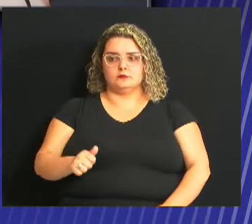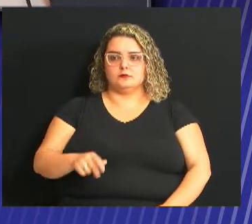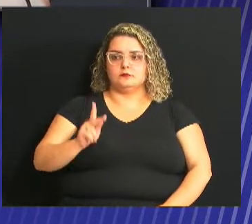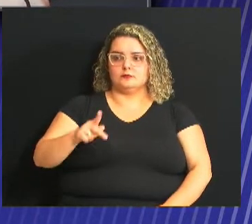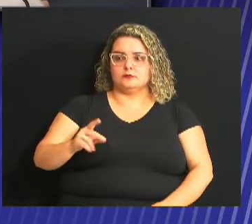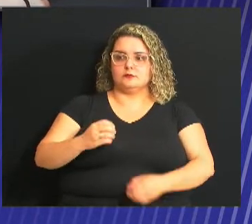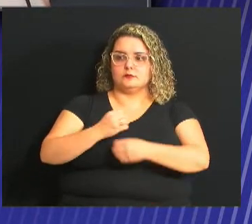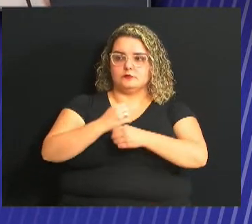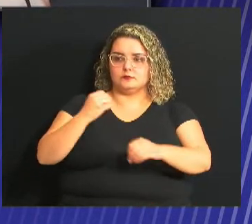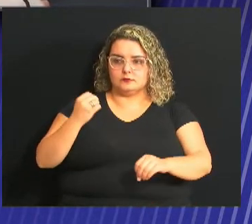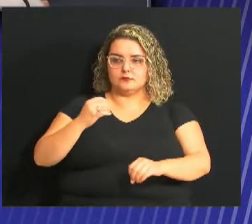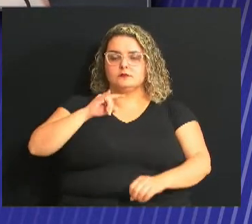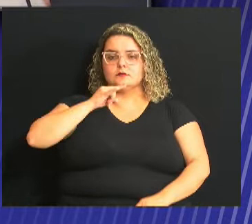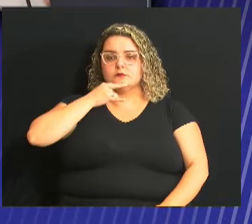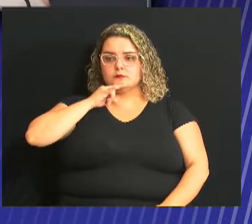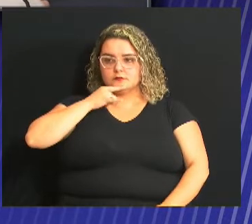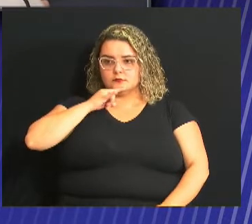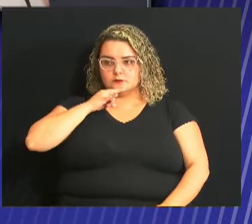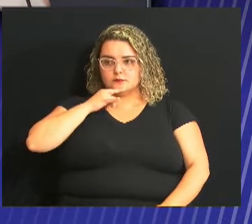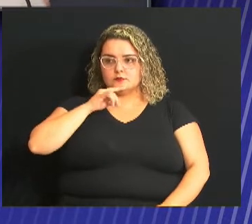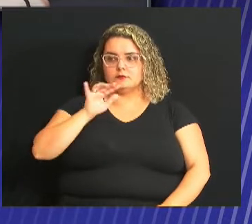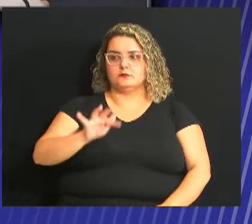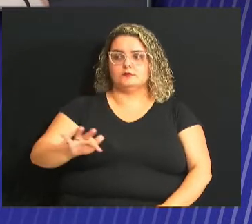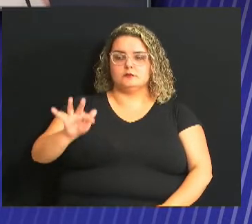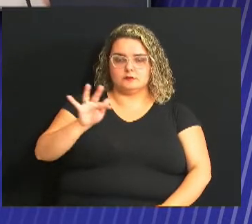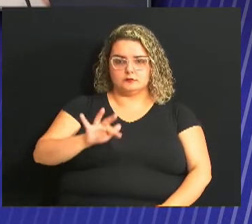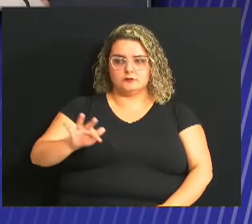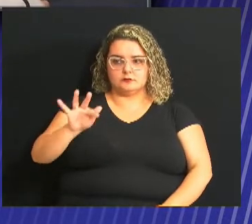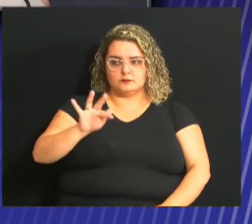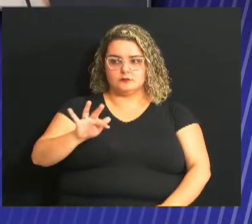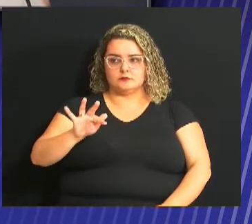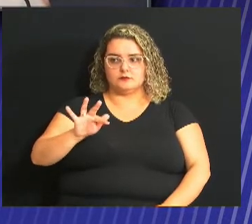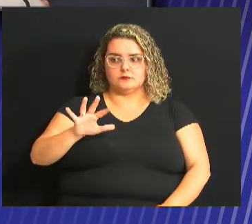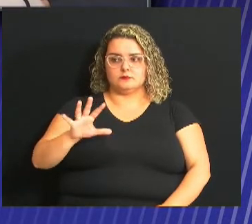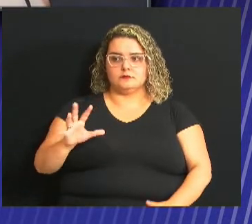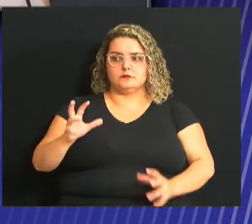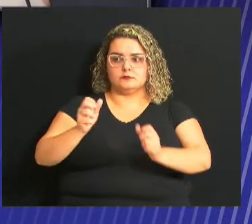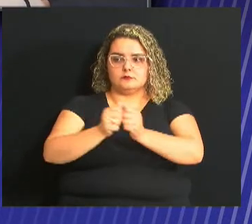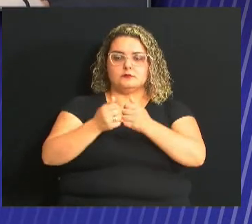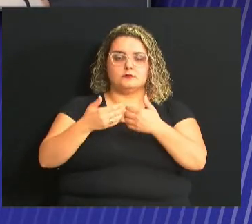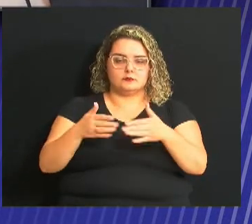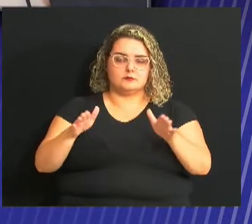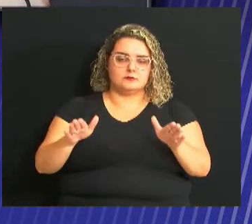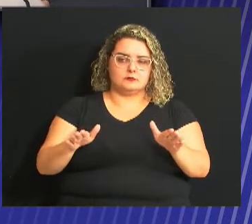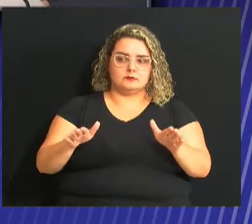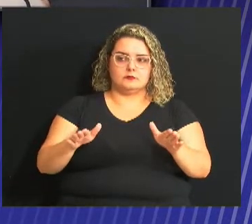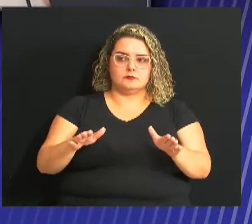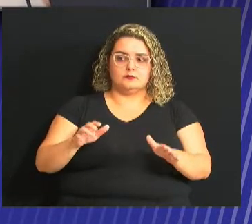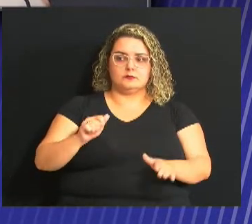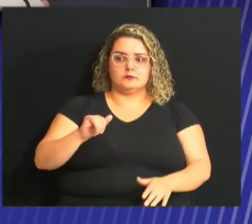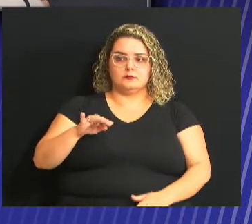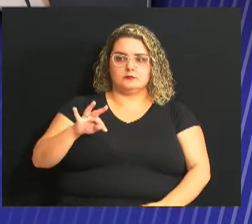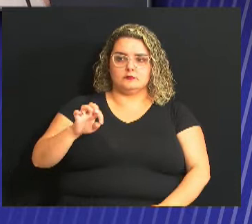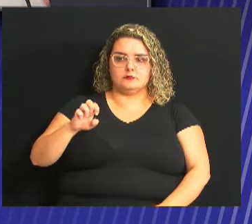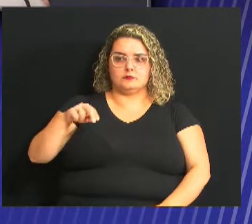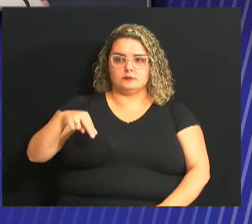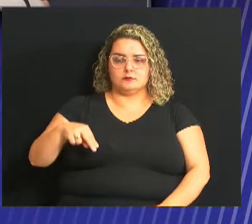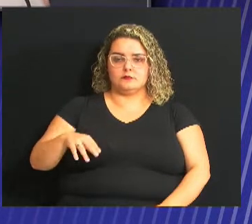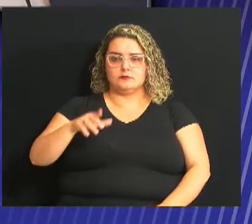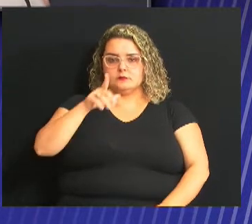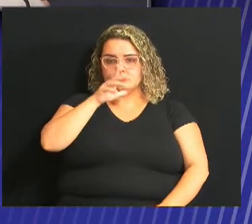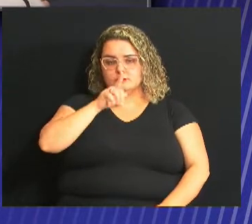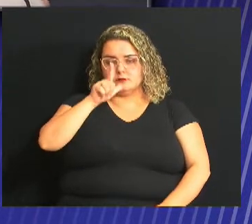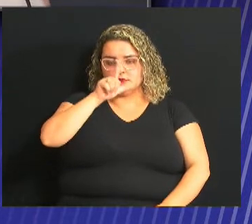de Piracicaba, das Faculdades Integradas Abertas, Einstein, de Limeira, da